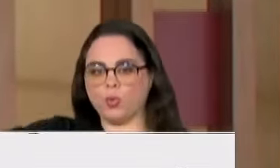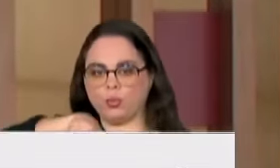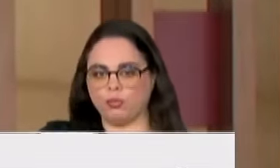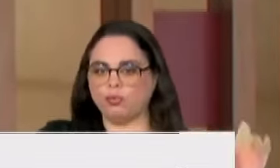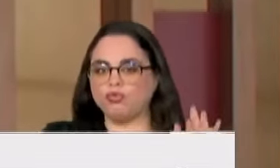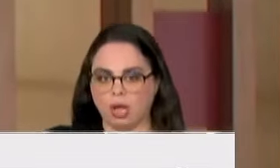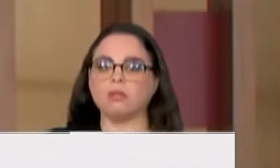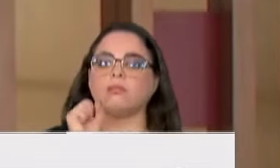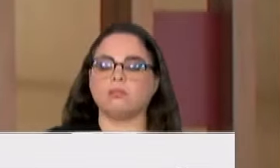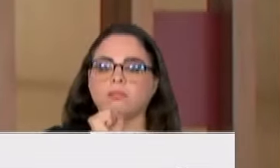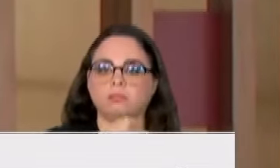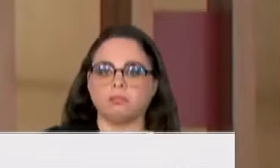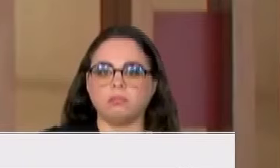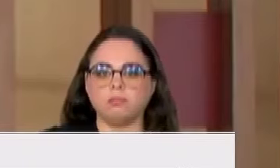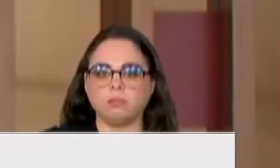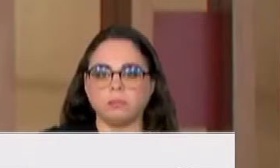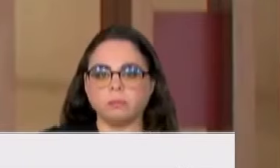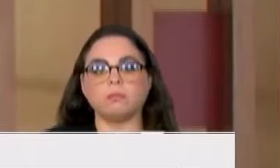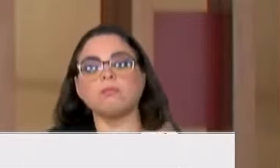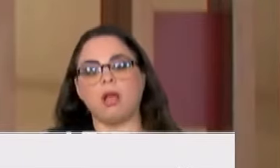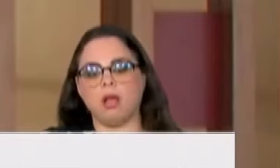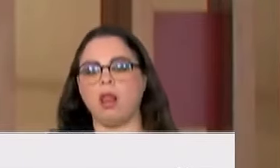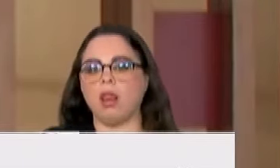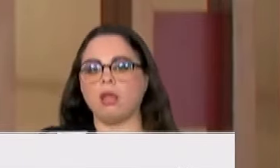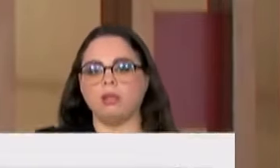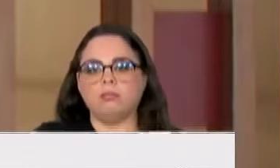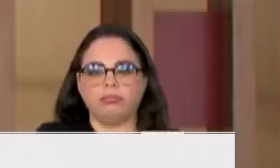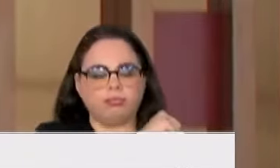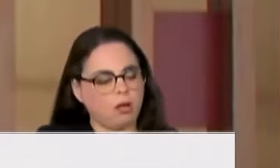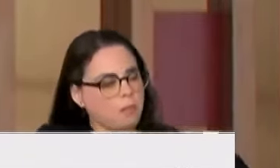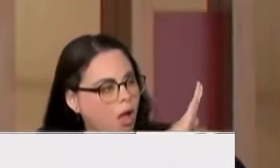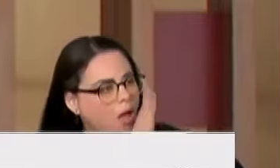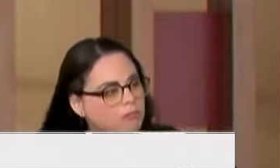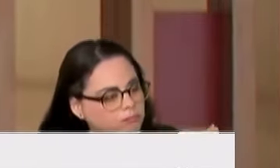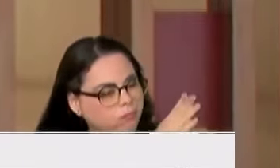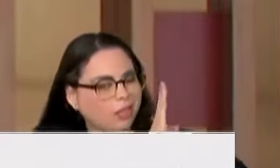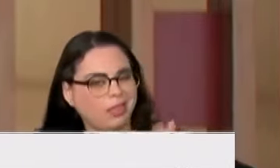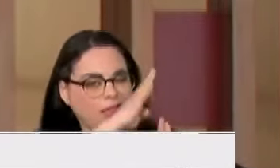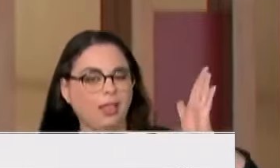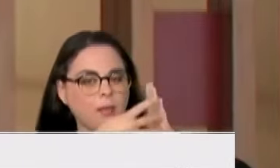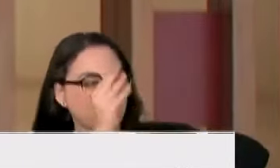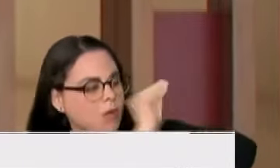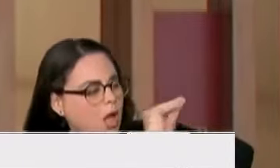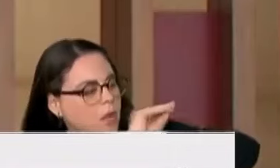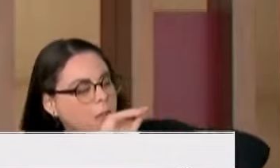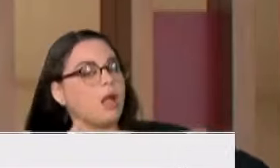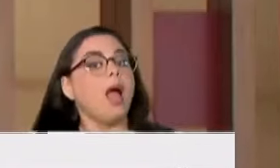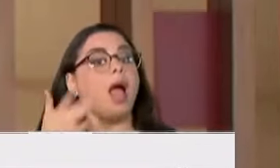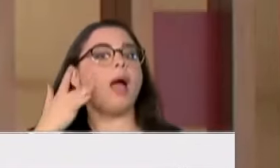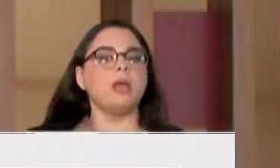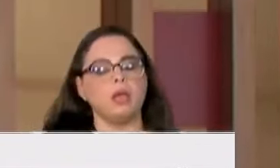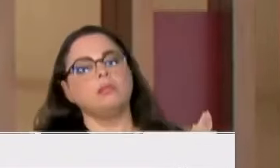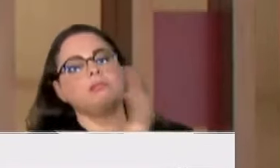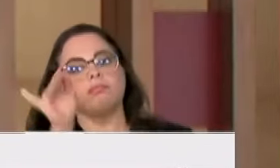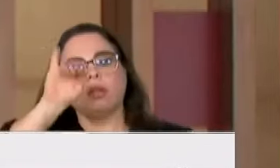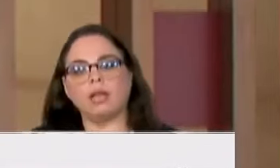em Lisboa, aguardando então autorização para uma janela já confirmada para que nós possamos pousar amanhã em